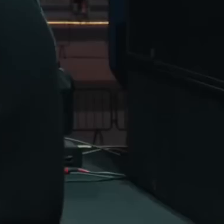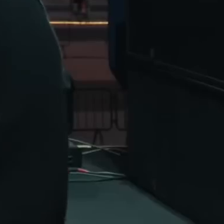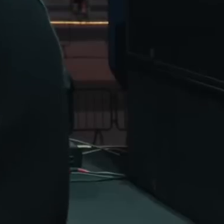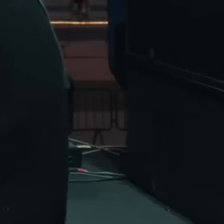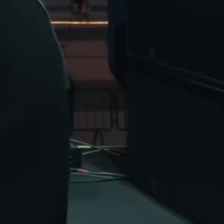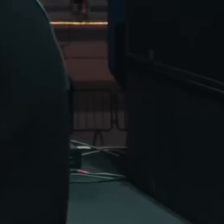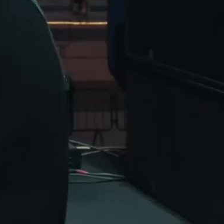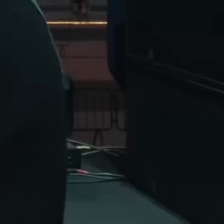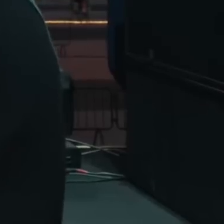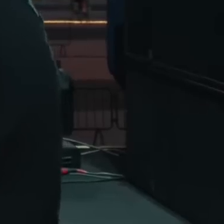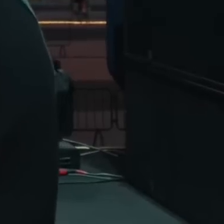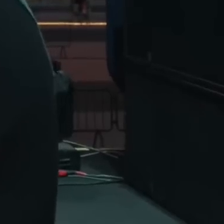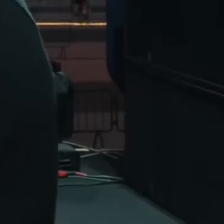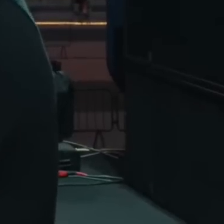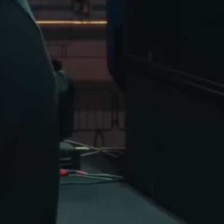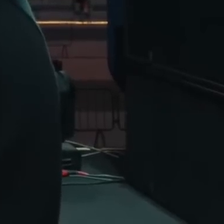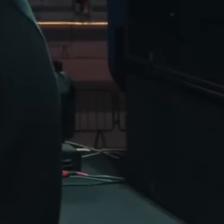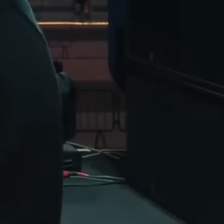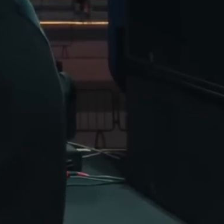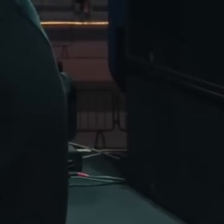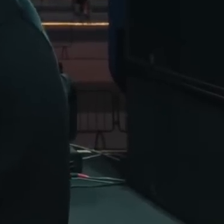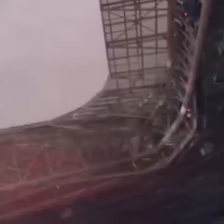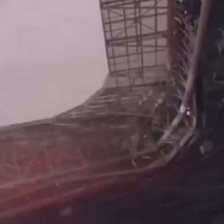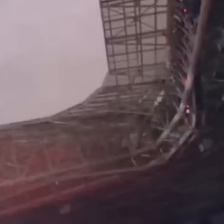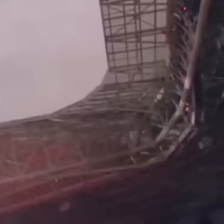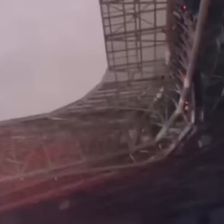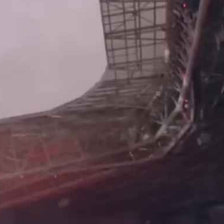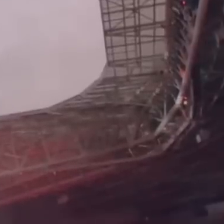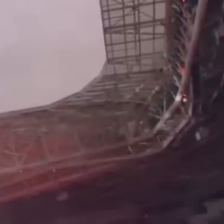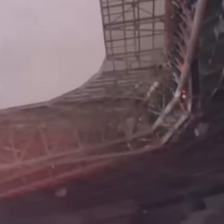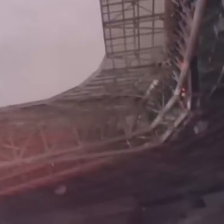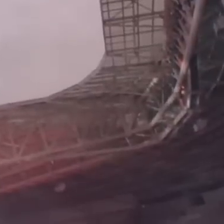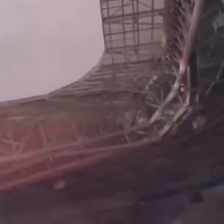medo, cresce com medo, serve por medo.